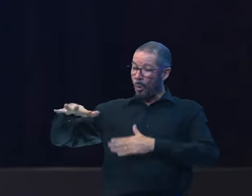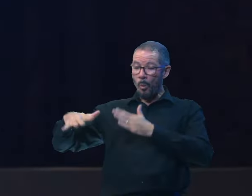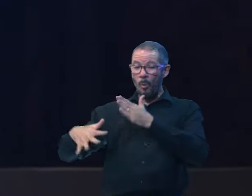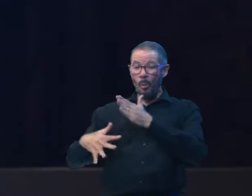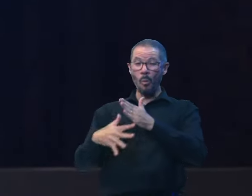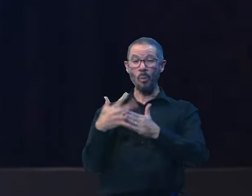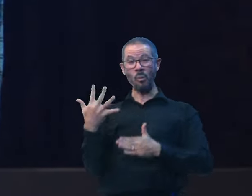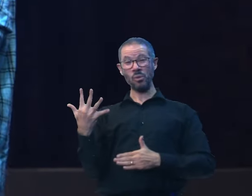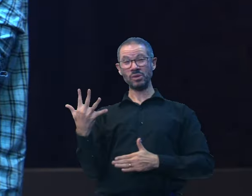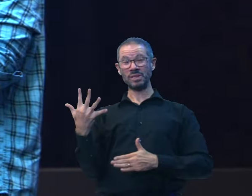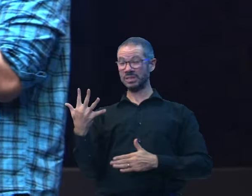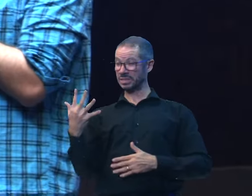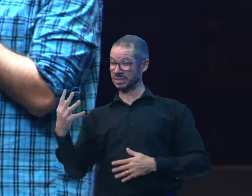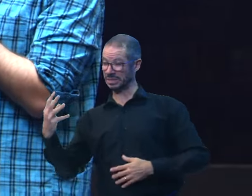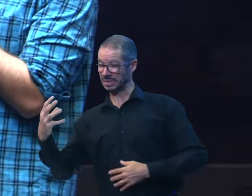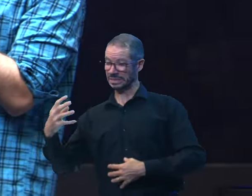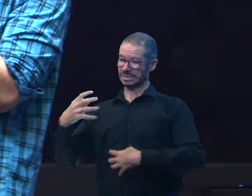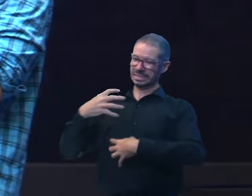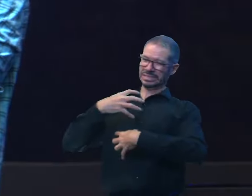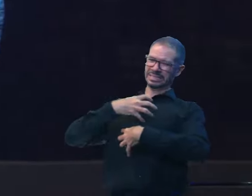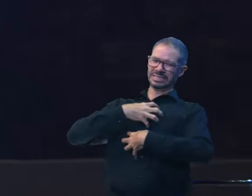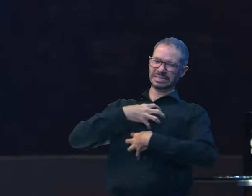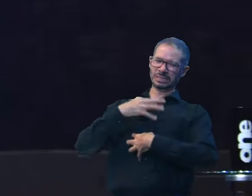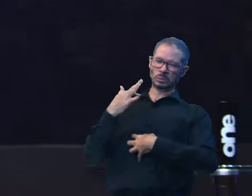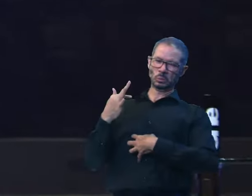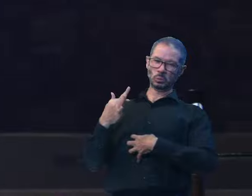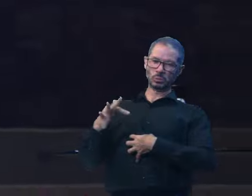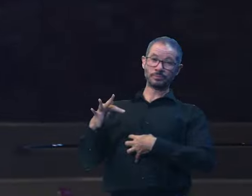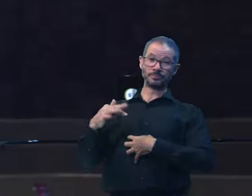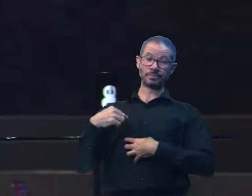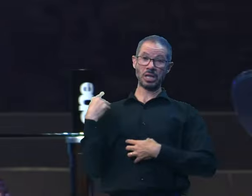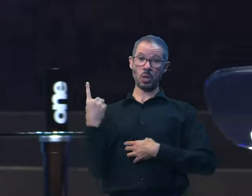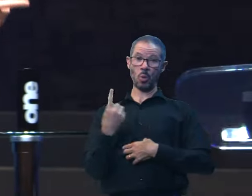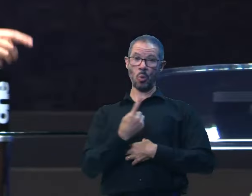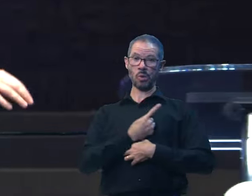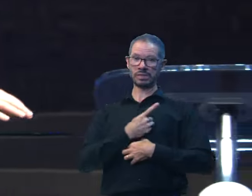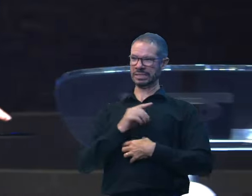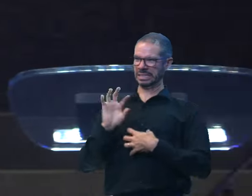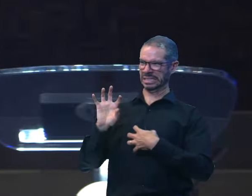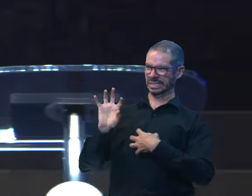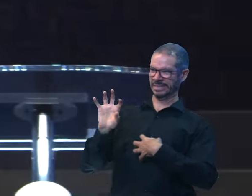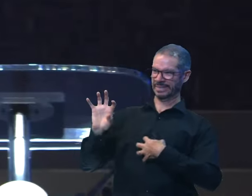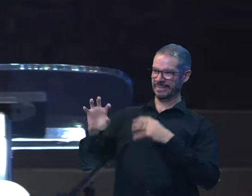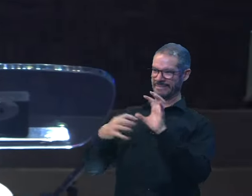vezes ferem-nos. E muitas vezes a gente fere.